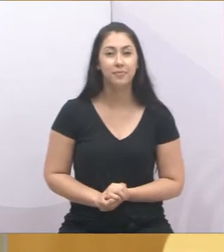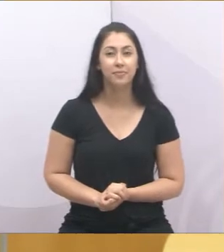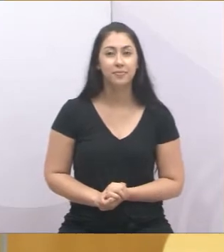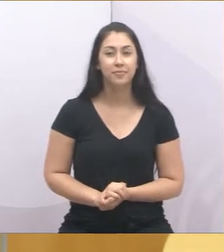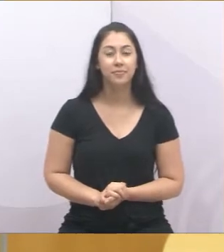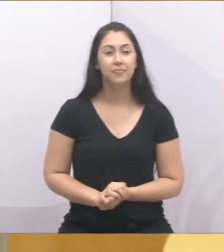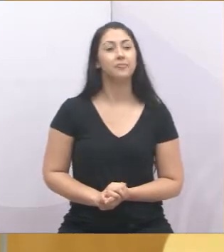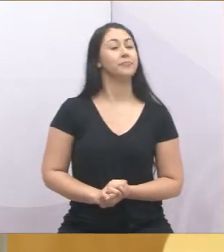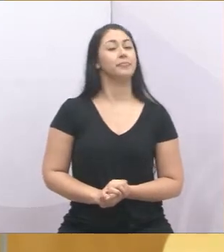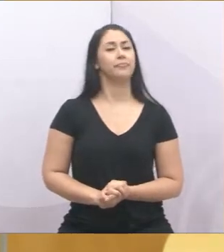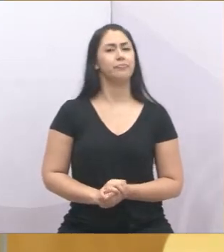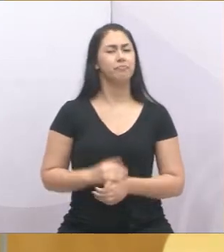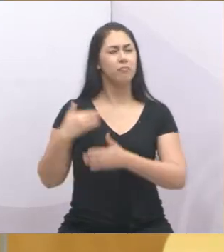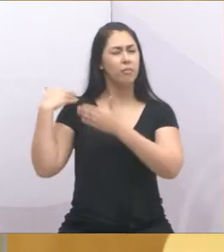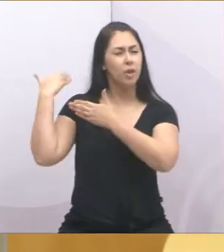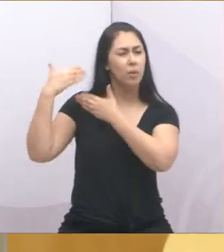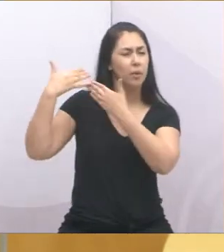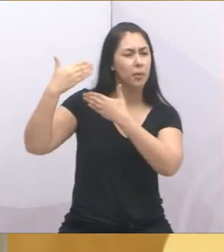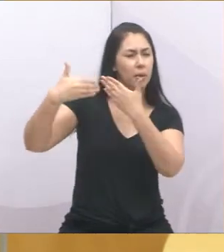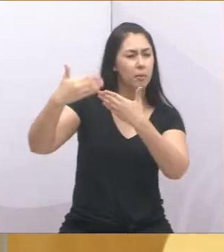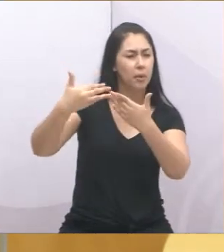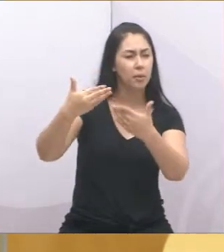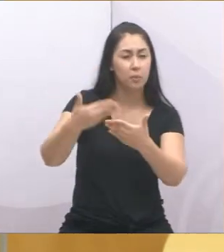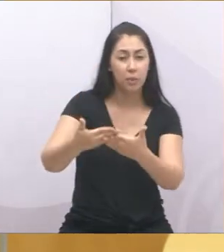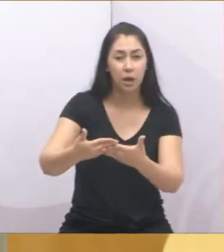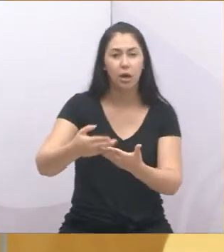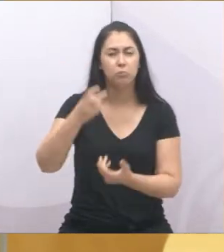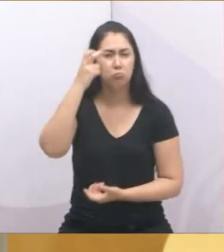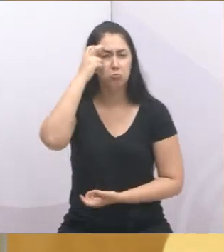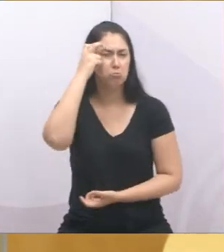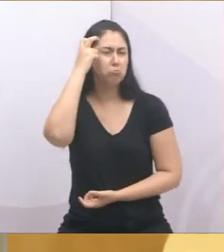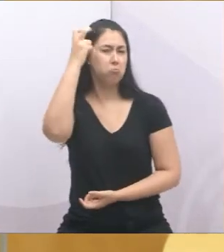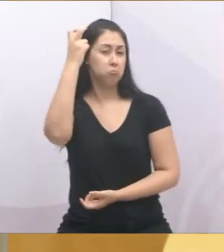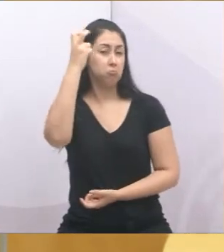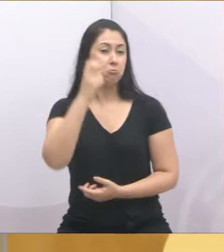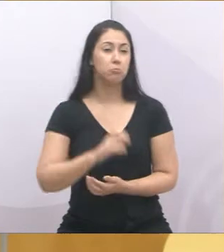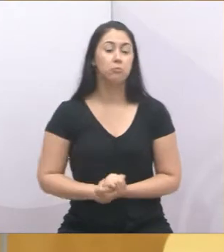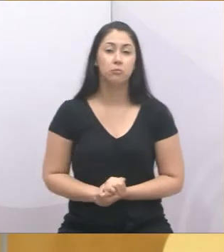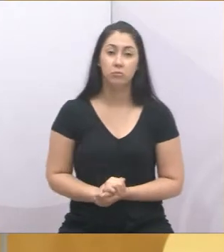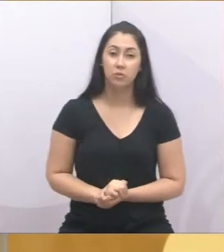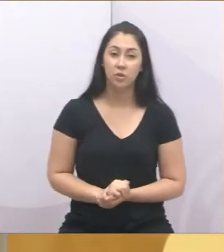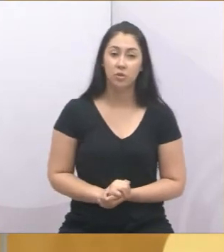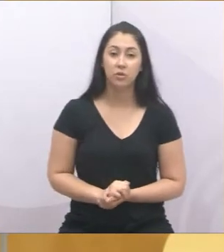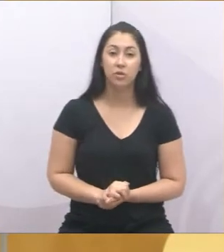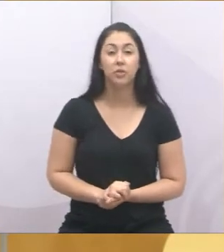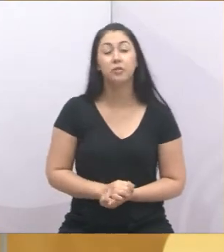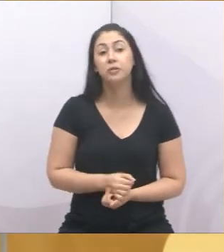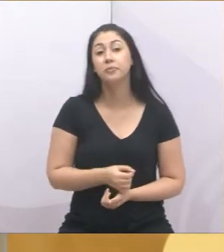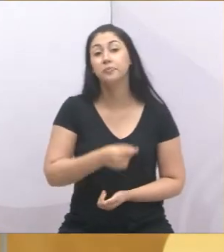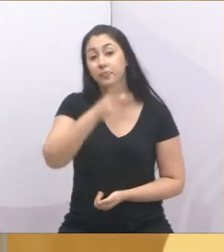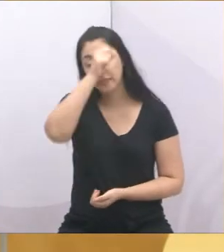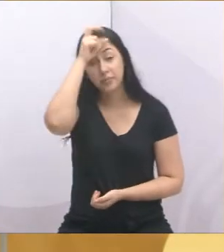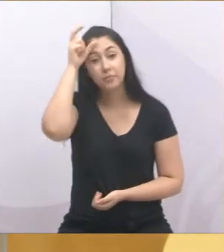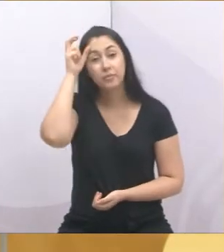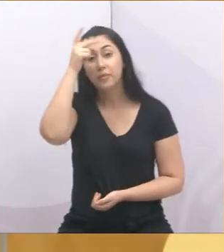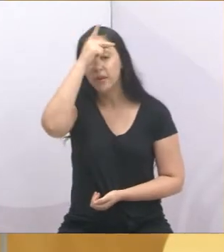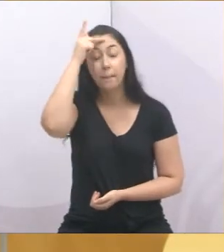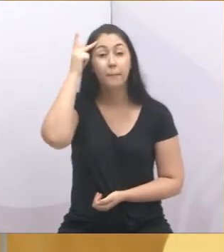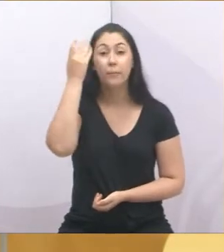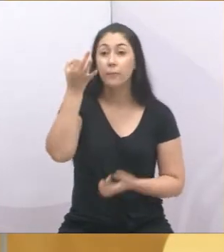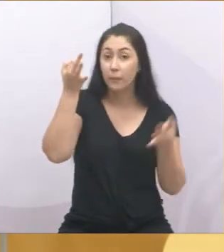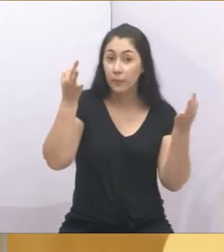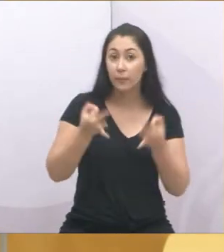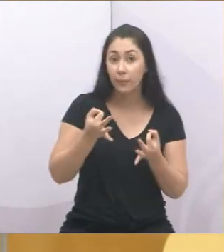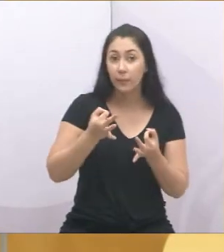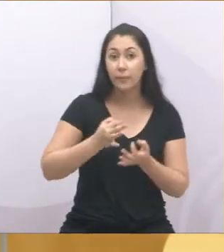a bagagem que ele tem até de sabedoria, de inteligência, que é a pessoa certa para administrar essa cidade. Pode ter